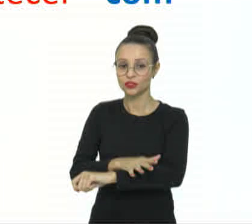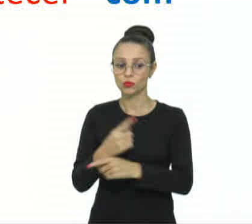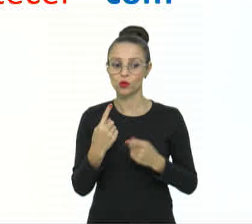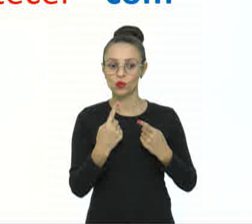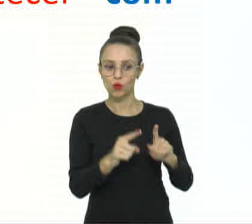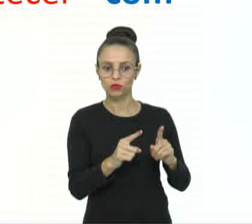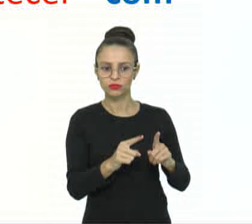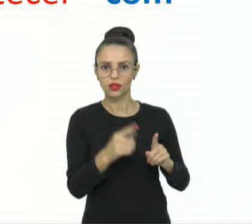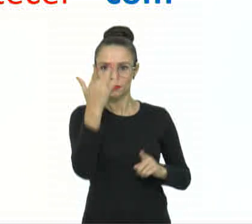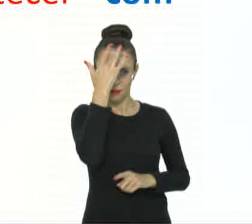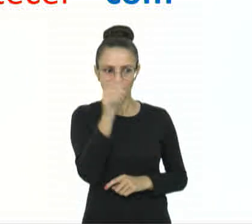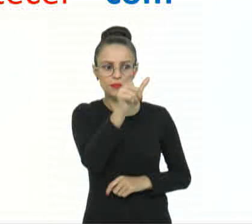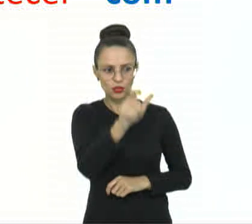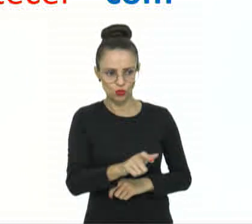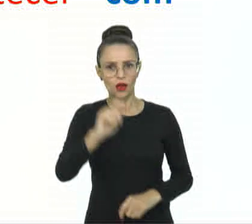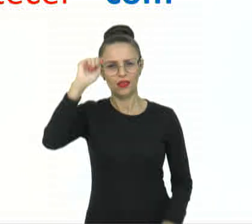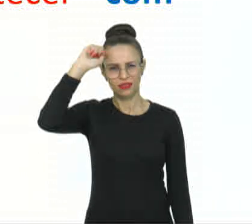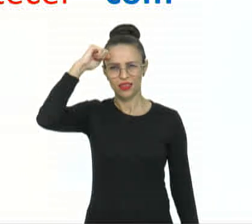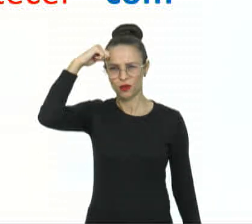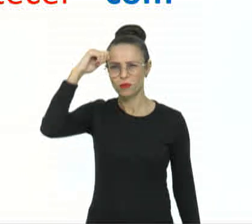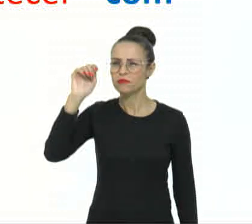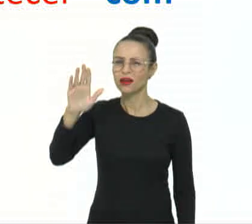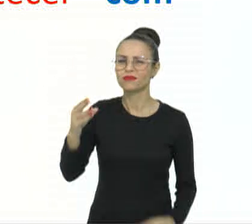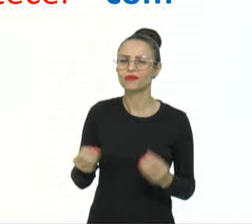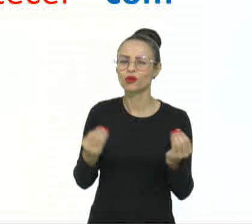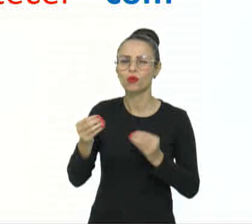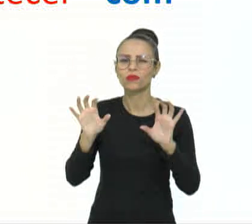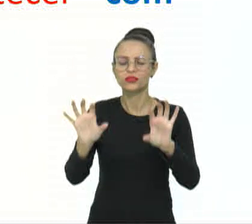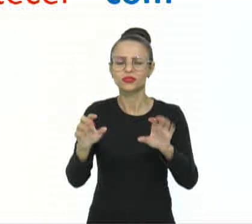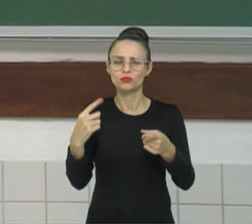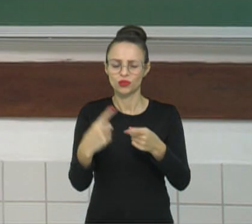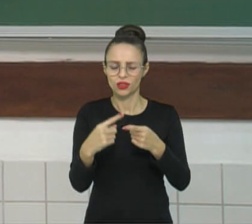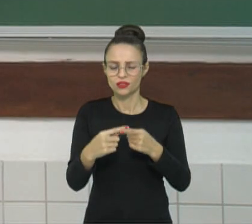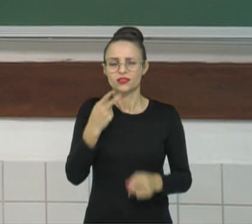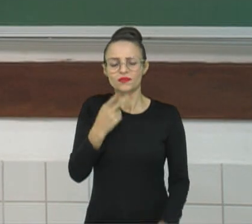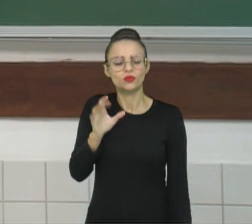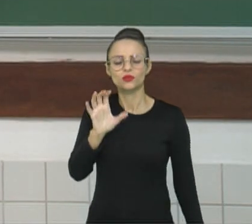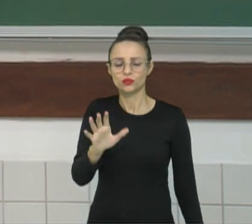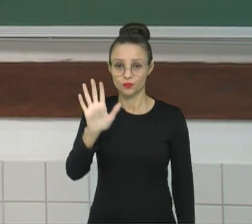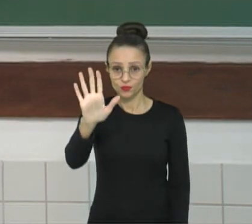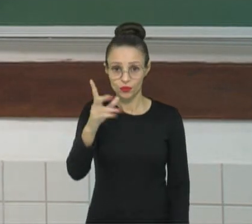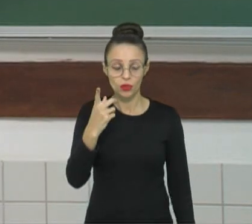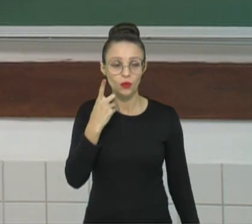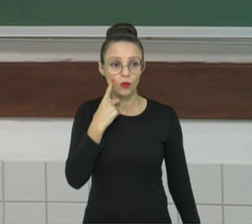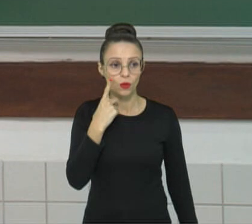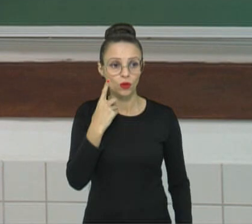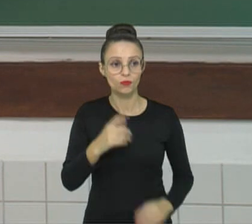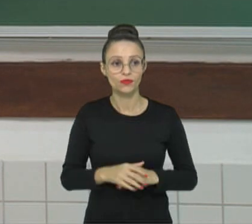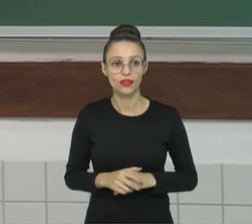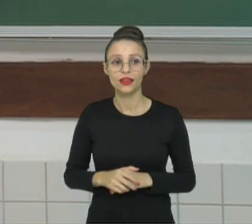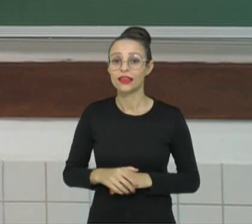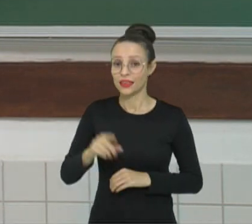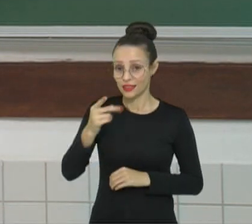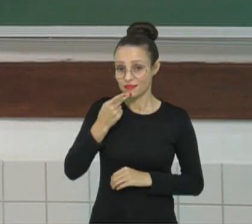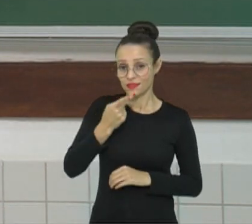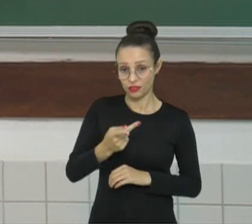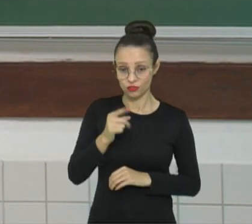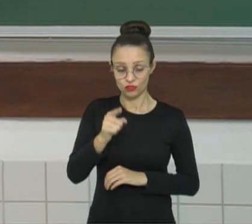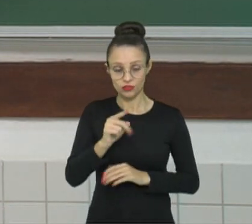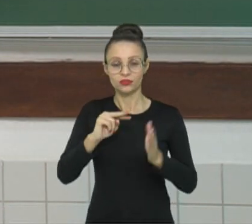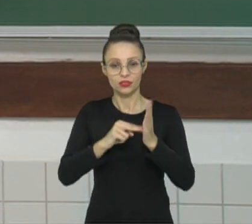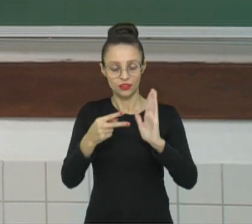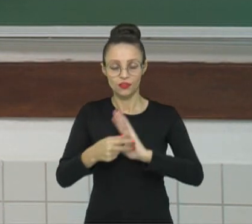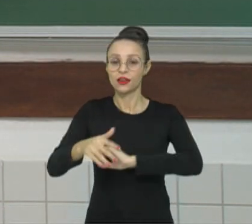negras existe. Mas como assim, professor? Como que você está? Por que você está dizendo isso? Olha só, eles estão dizendo